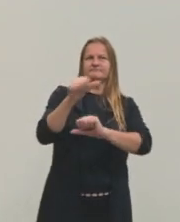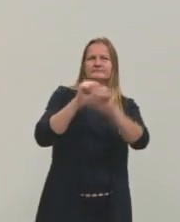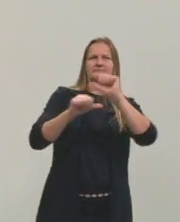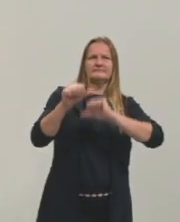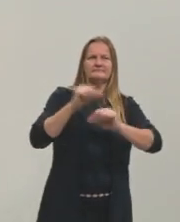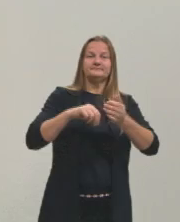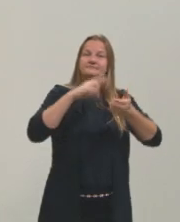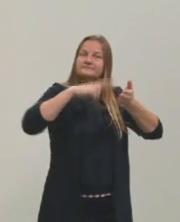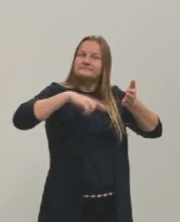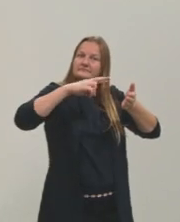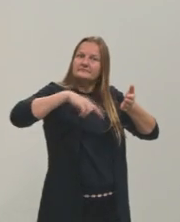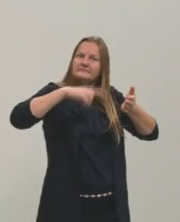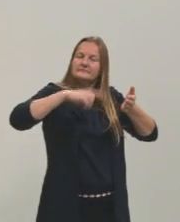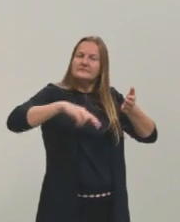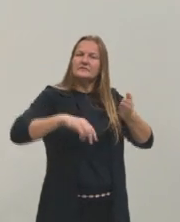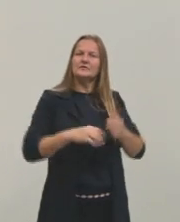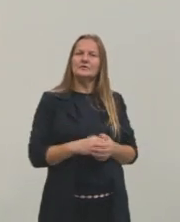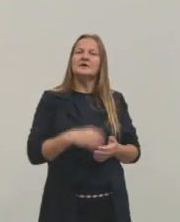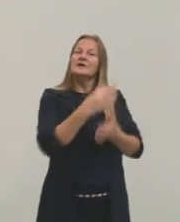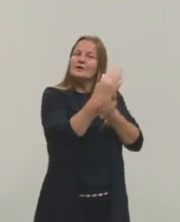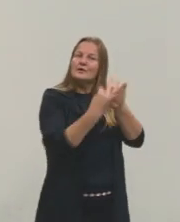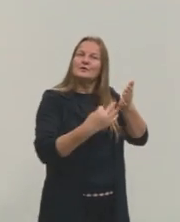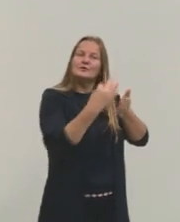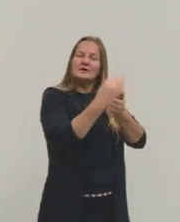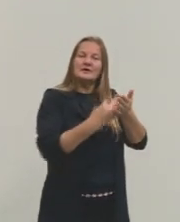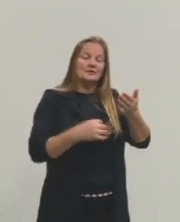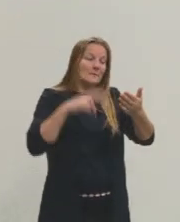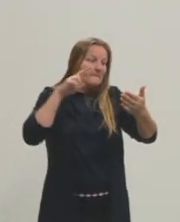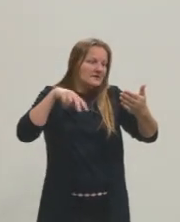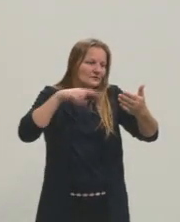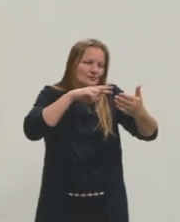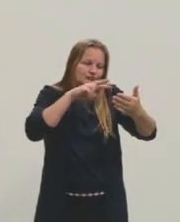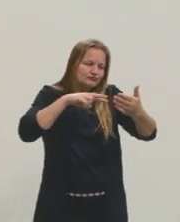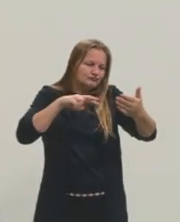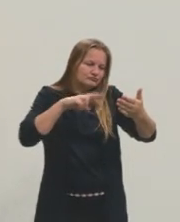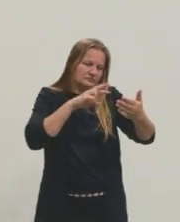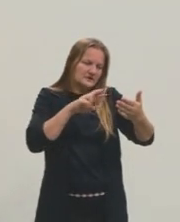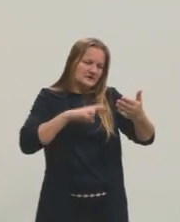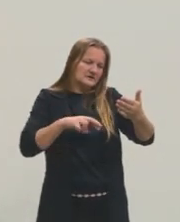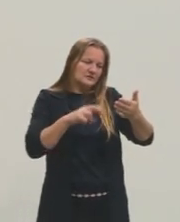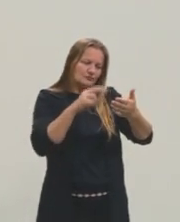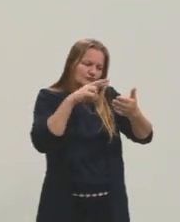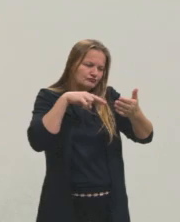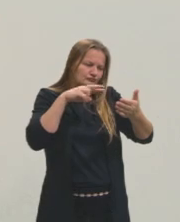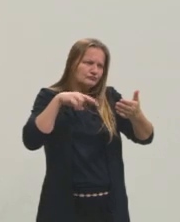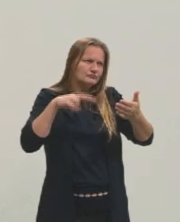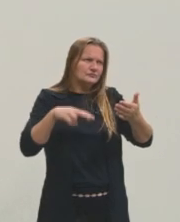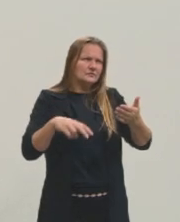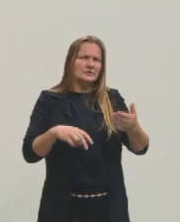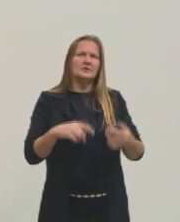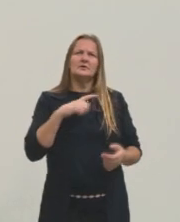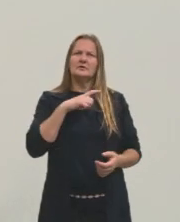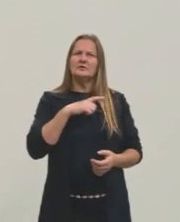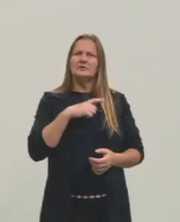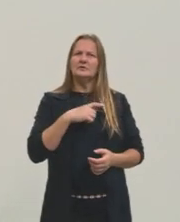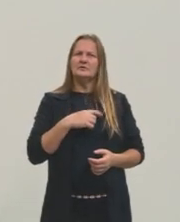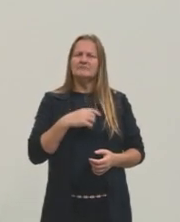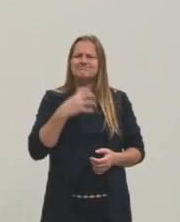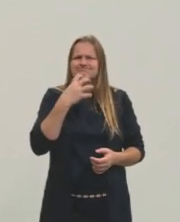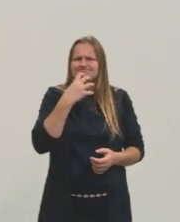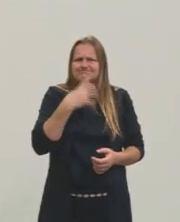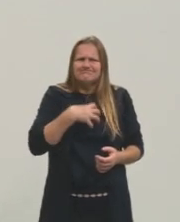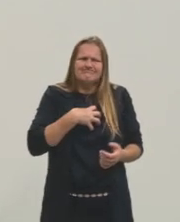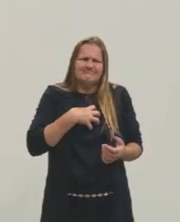desse texto Então por quem tá corrigindo a tua redação vai ser uma leitura um pouco apática